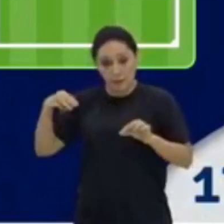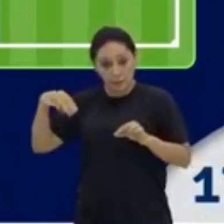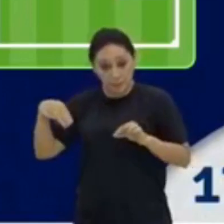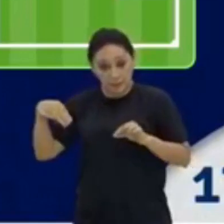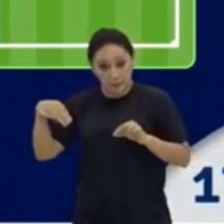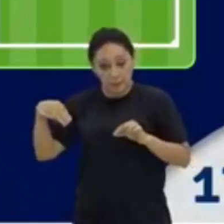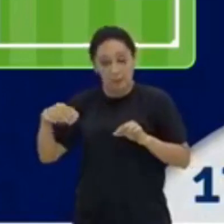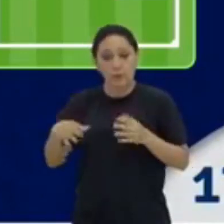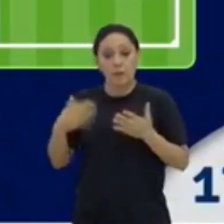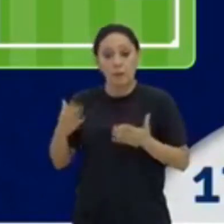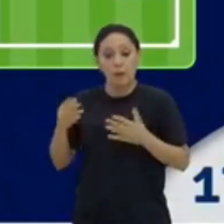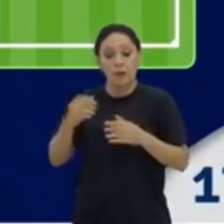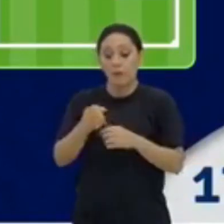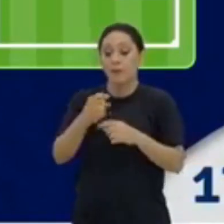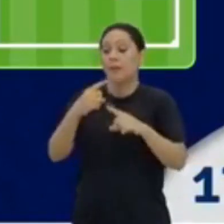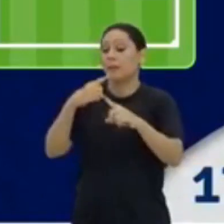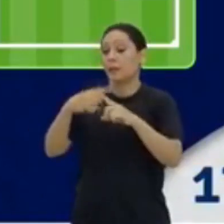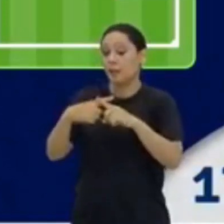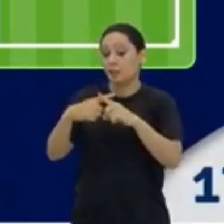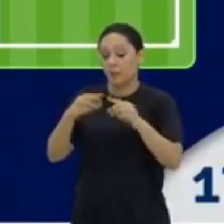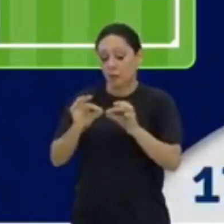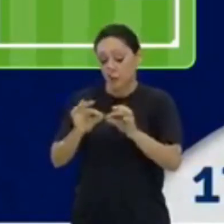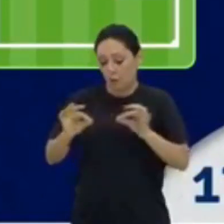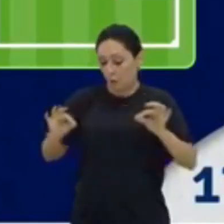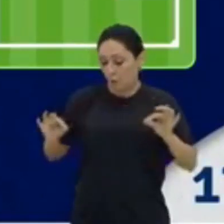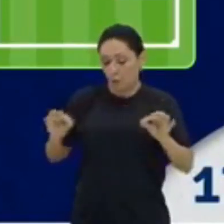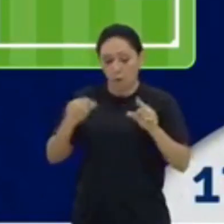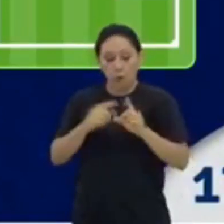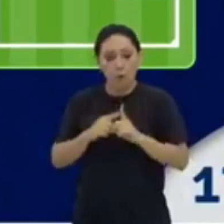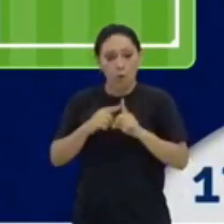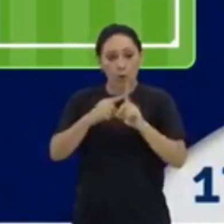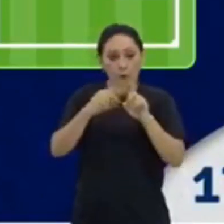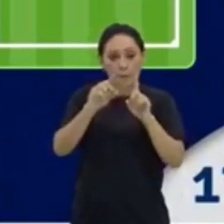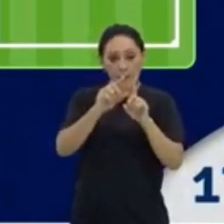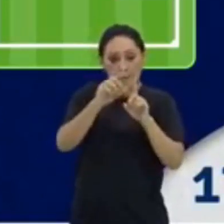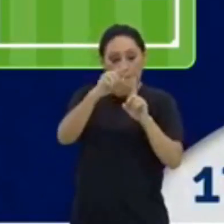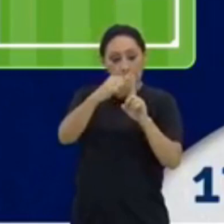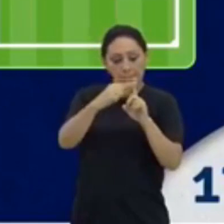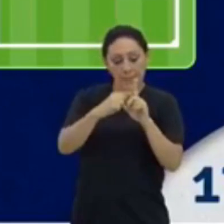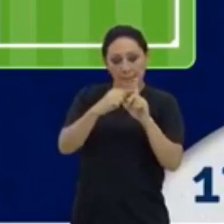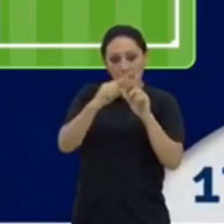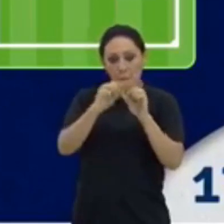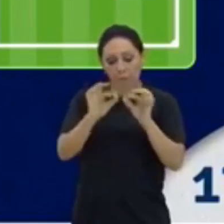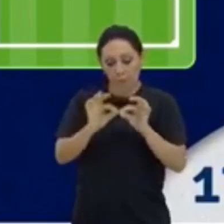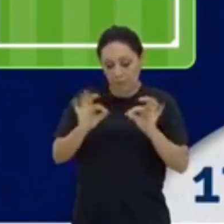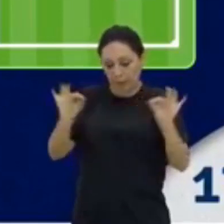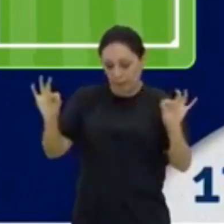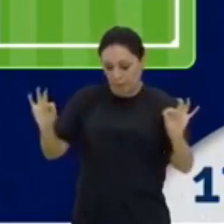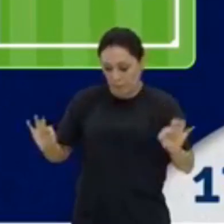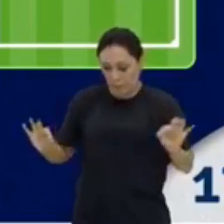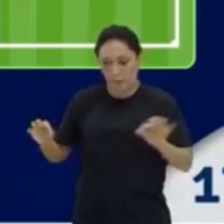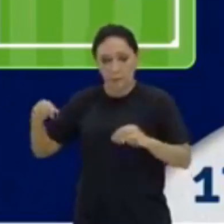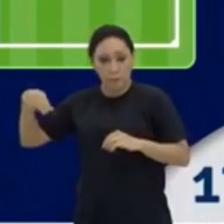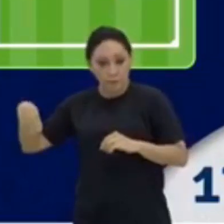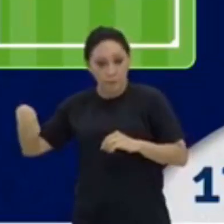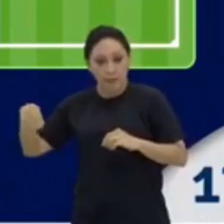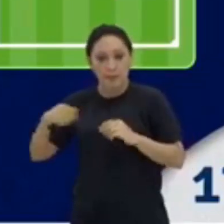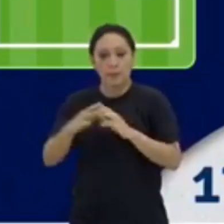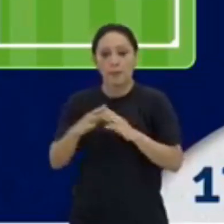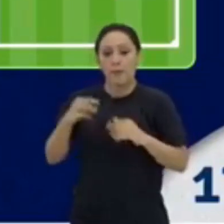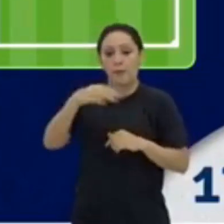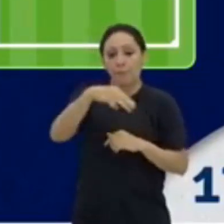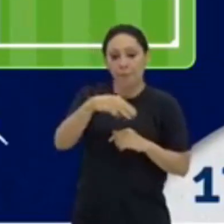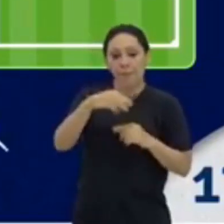certo? Quando você vai multiplicar o comprimento com a largura, você vai ter um metro vezes metro, tudo bem? E metro